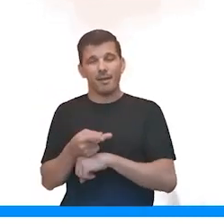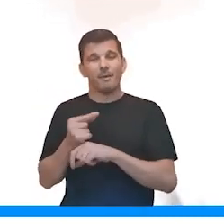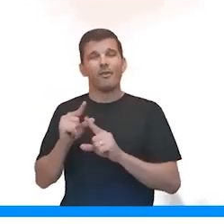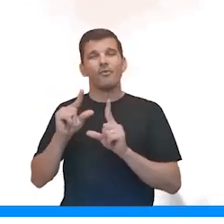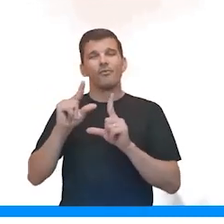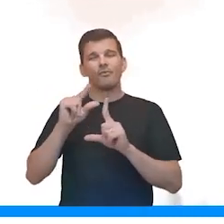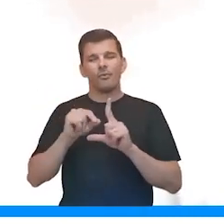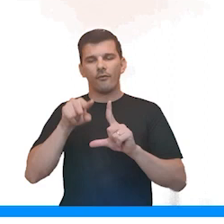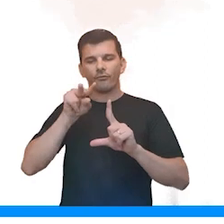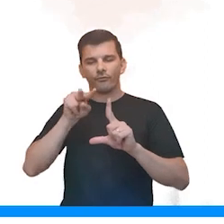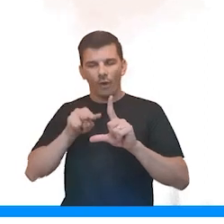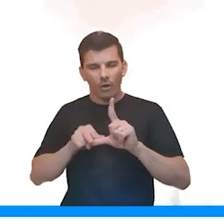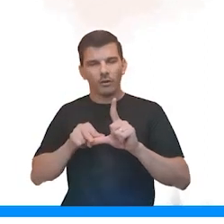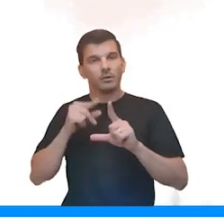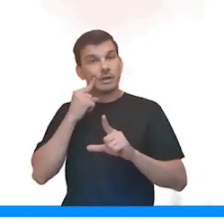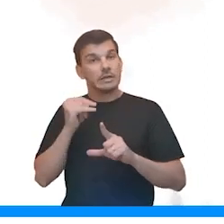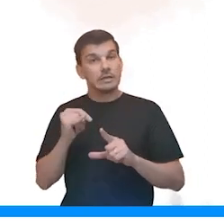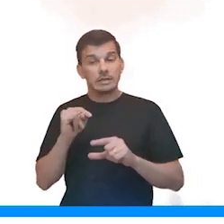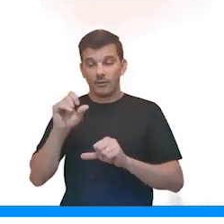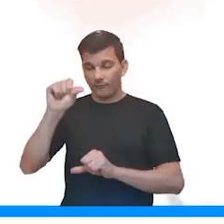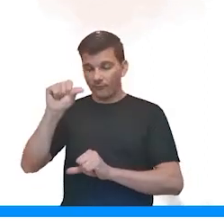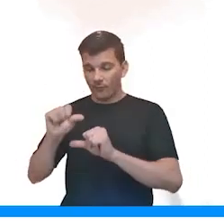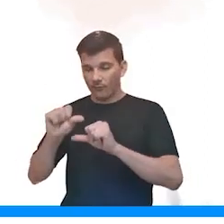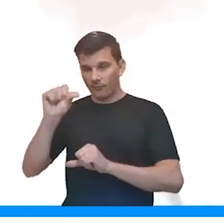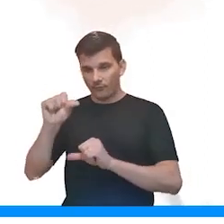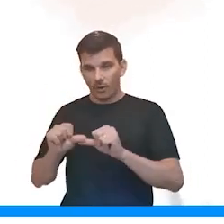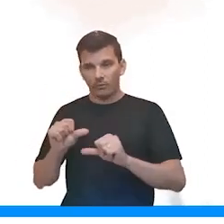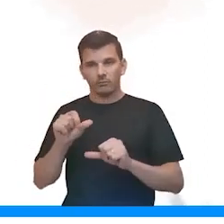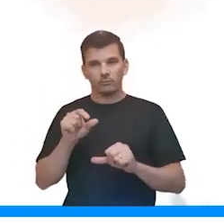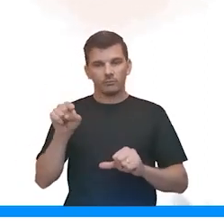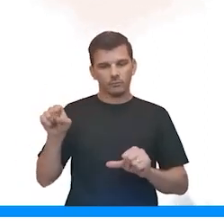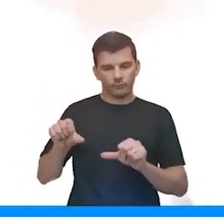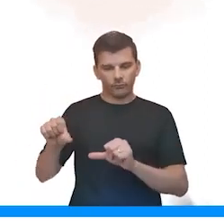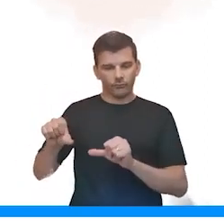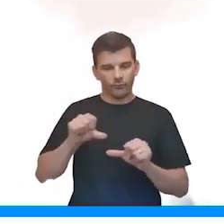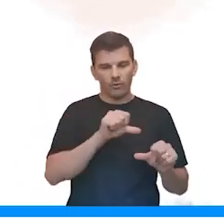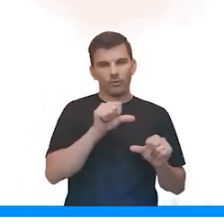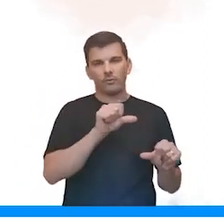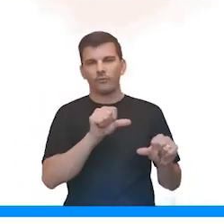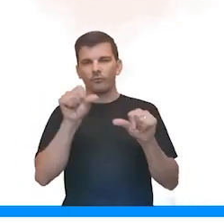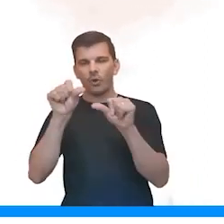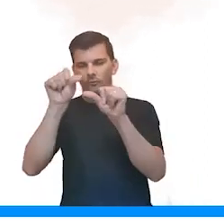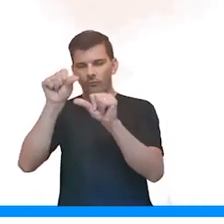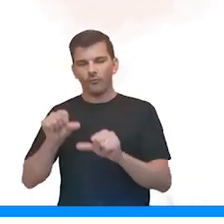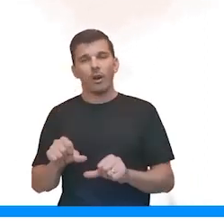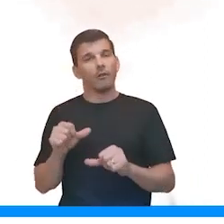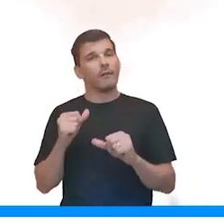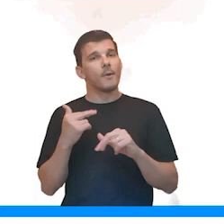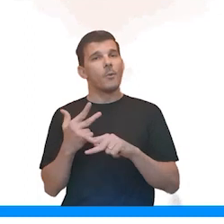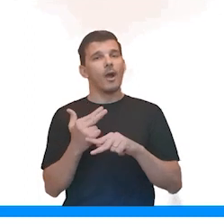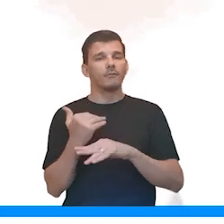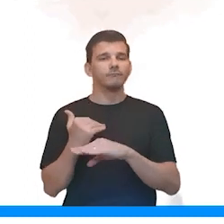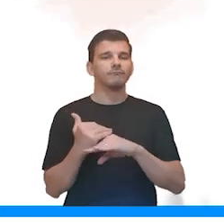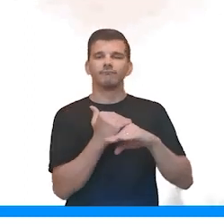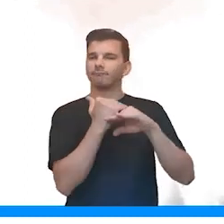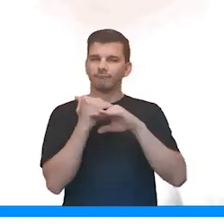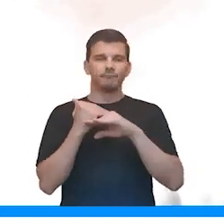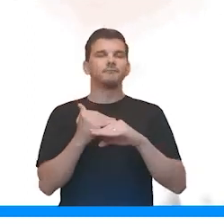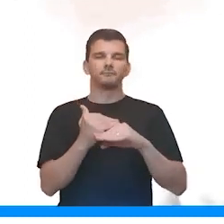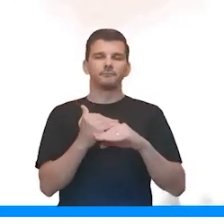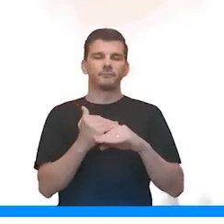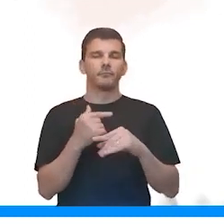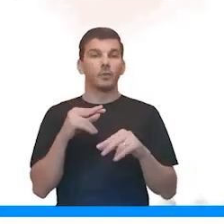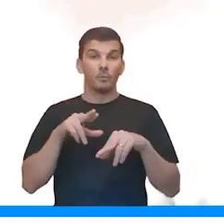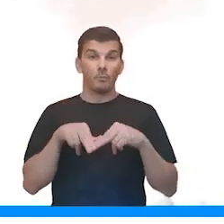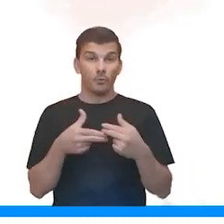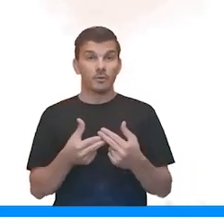um processo em que ele mantém a pressão, mas reduz o volume. Quando ele passa por esses três processos, ele volta ao que ele tinha no